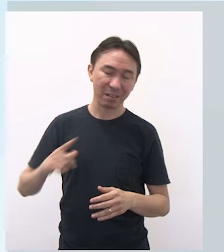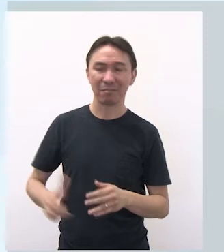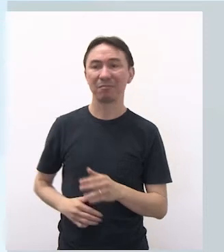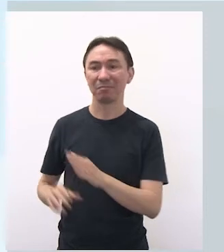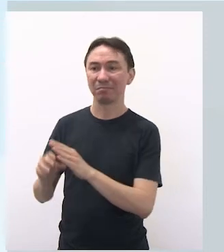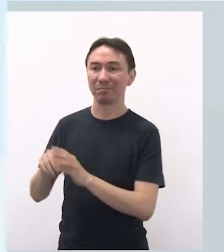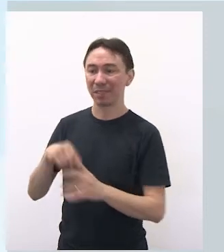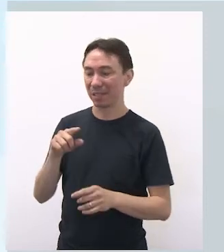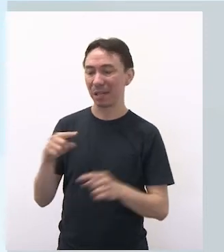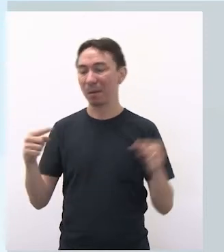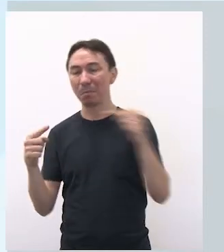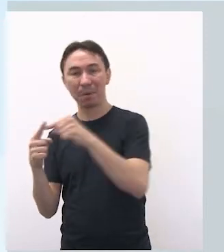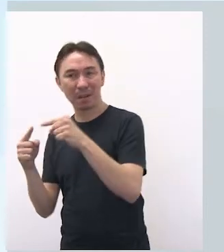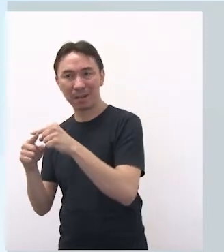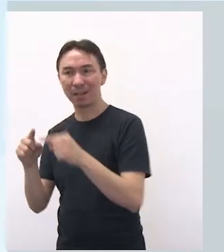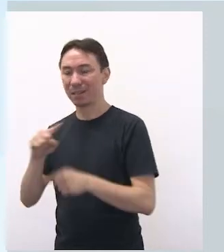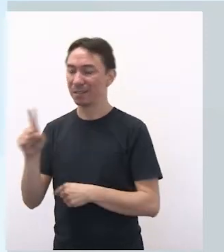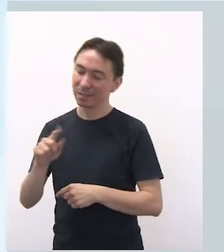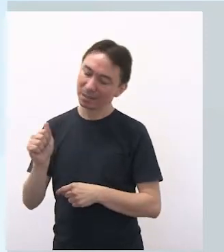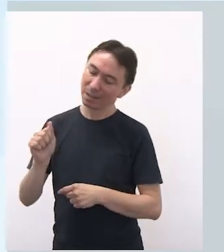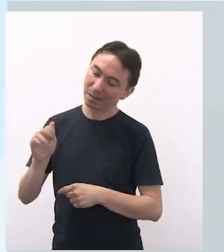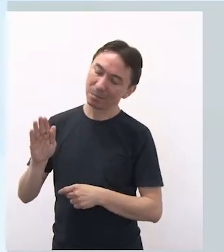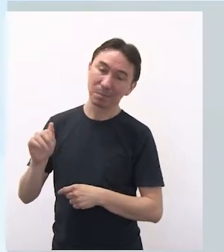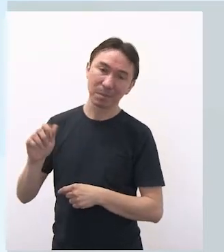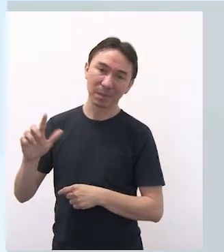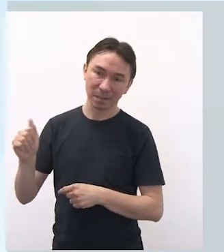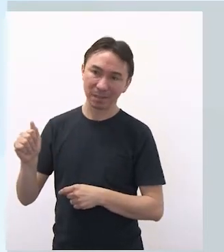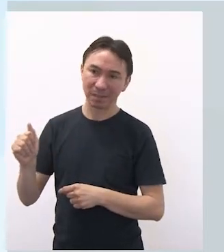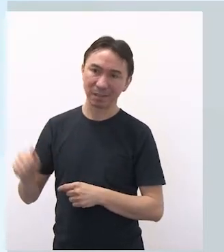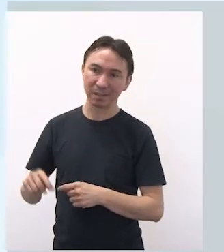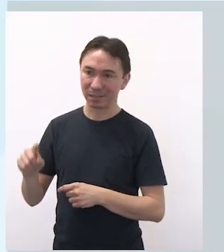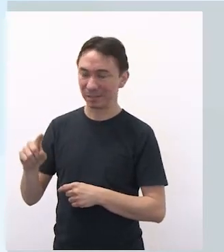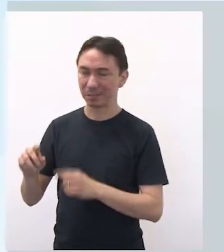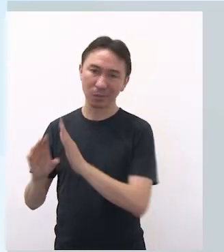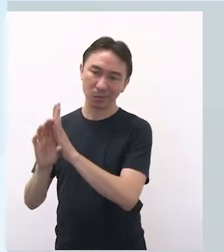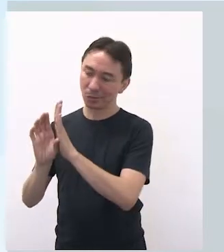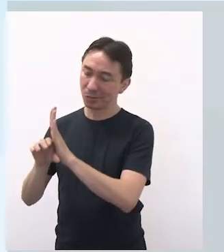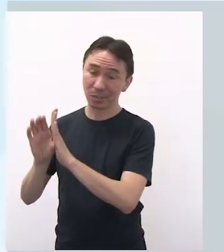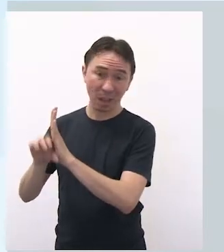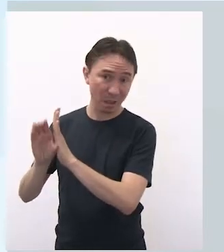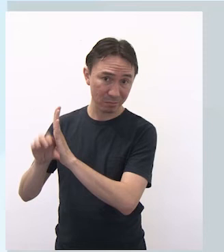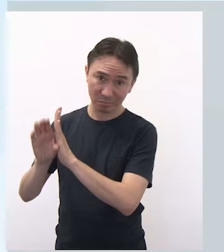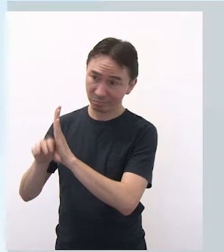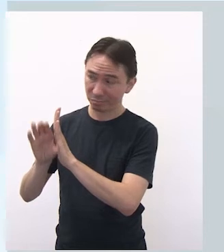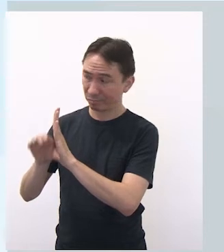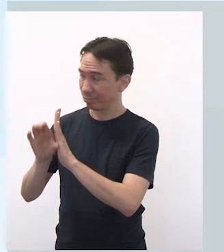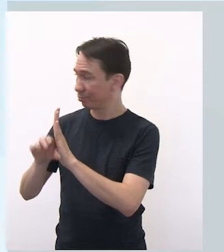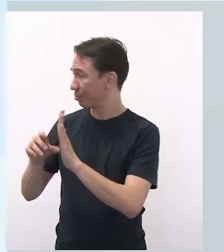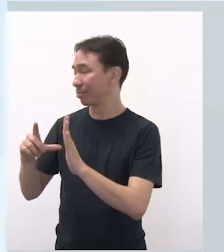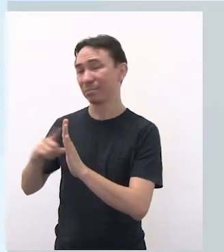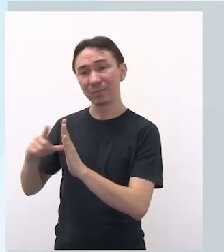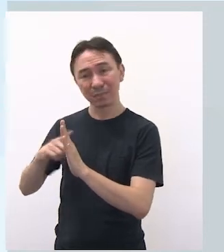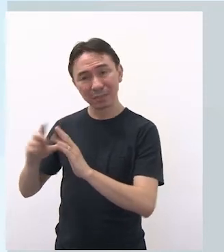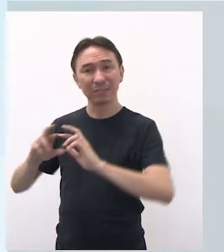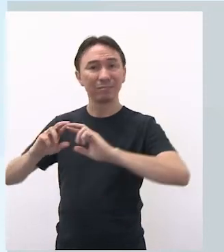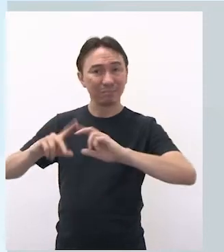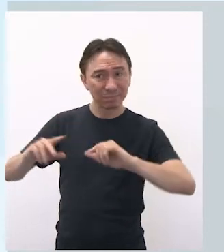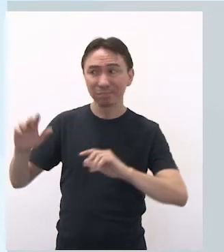conceituais. Então, vão ser mais conceitos, conhecimento, conjuntos de